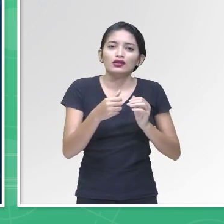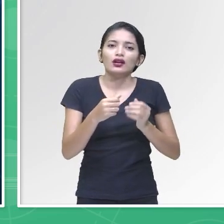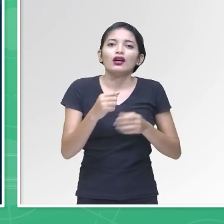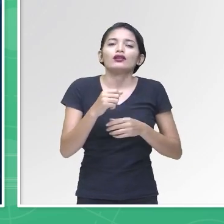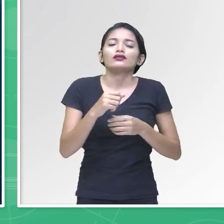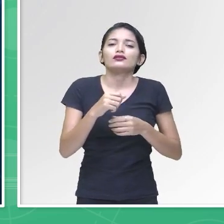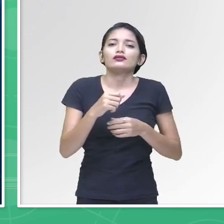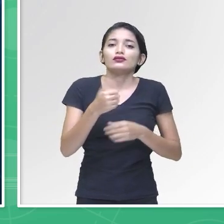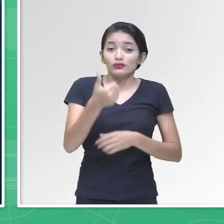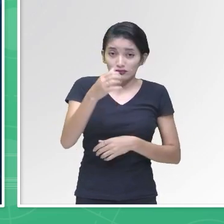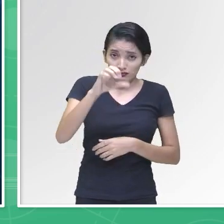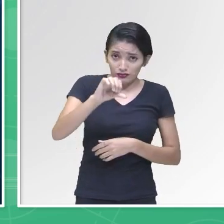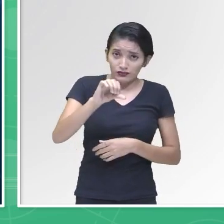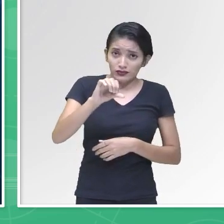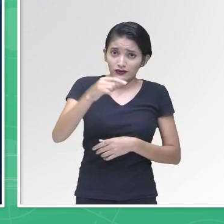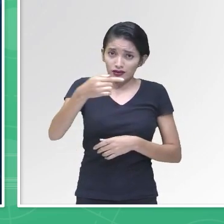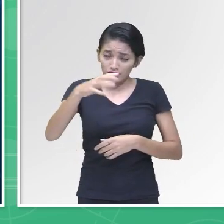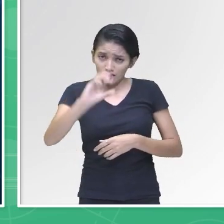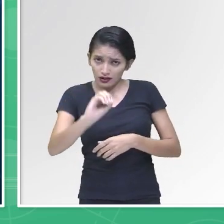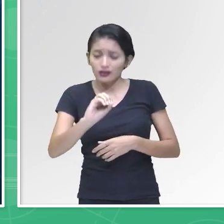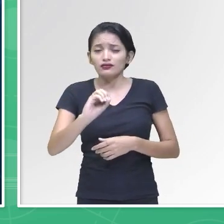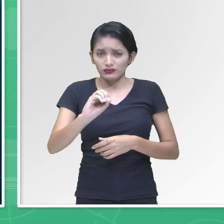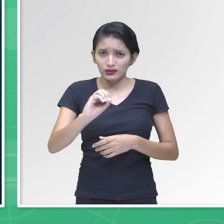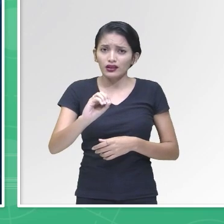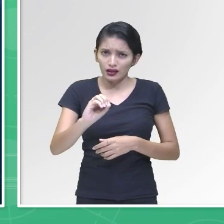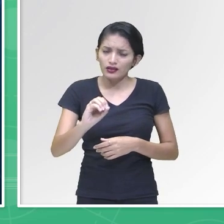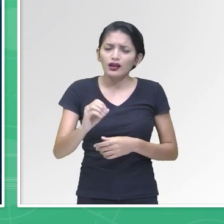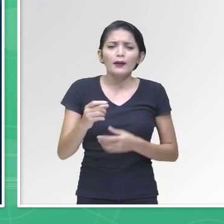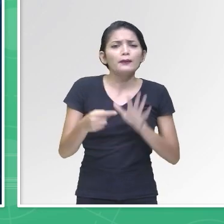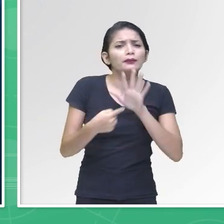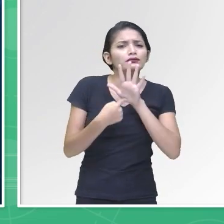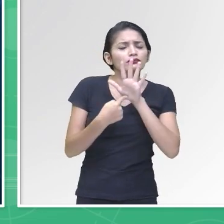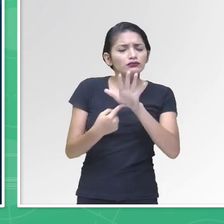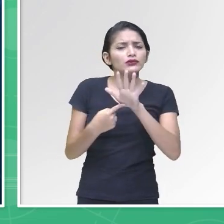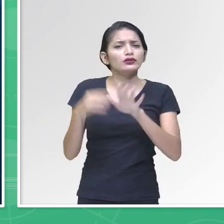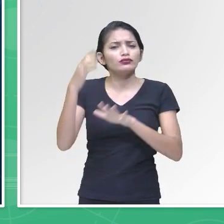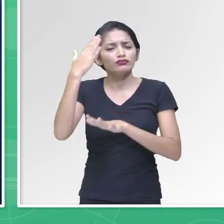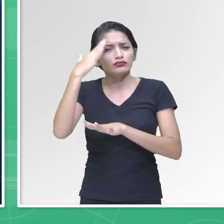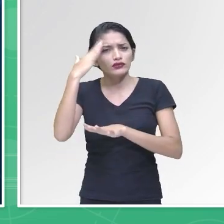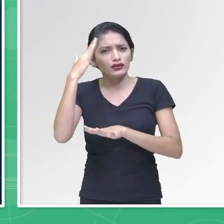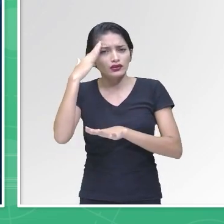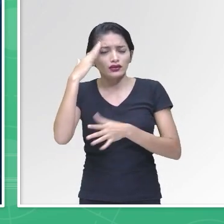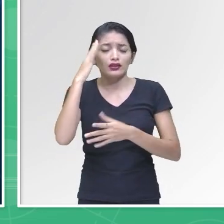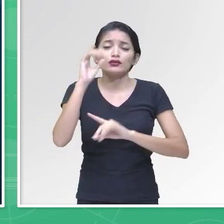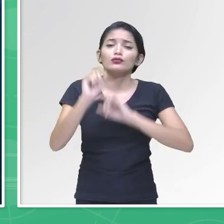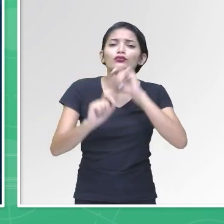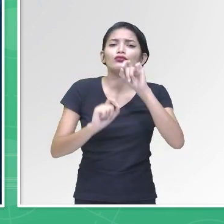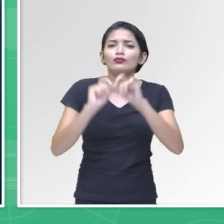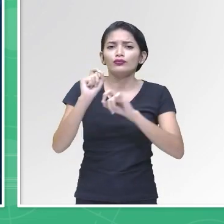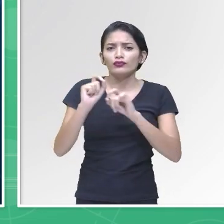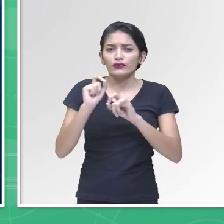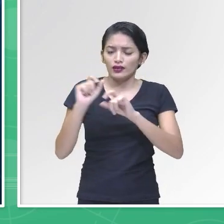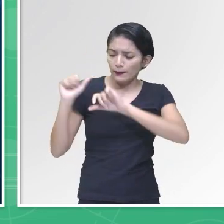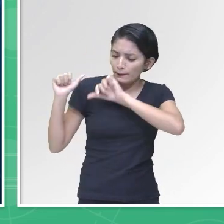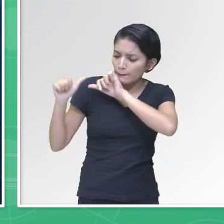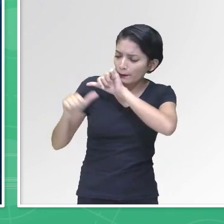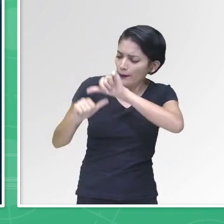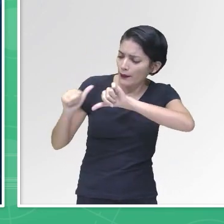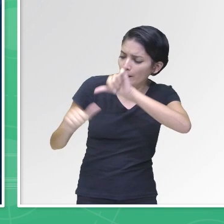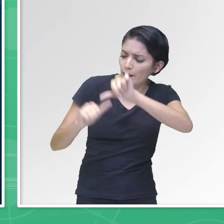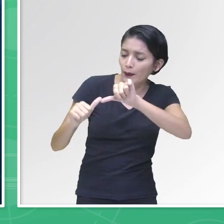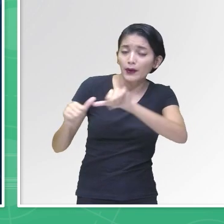1970, promoveu esta mudança na concepção, do entendimento dessa mudança